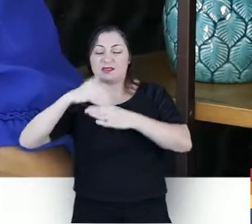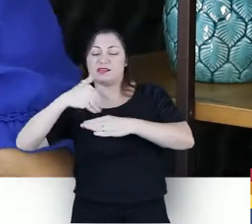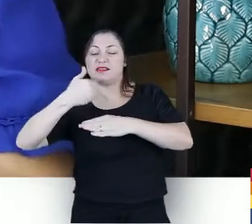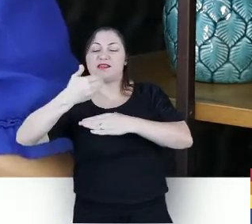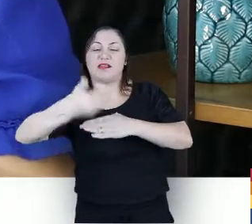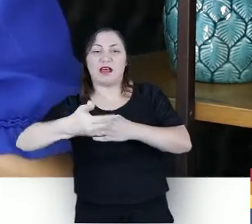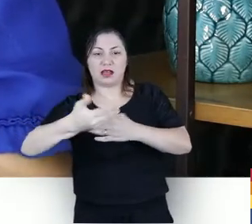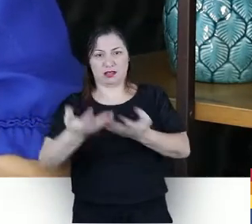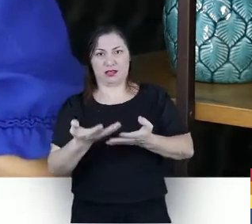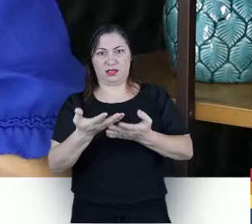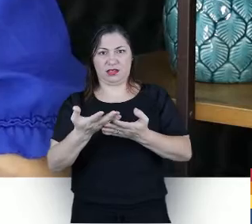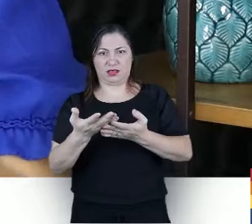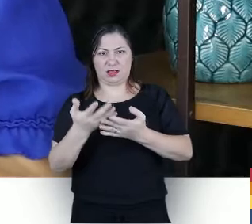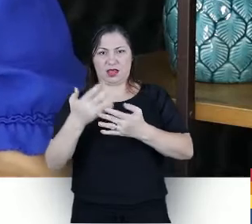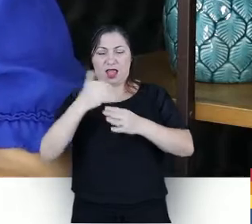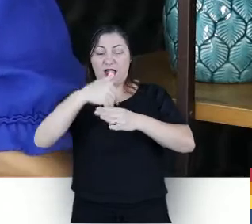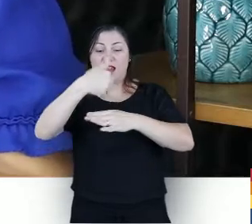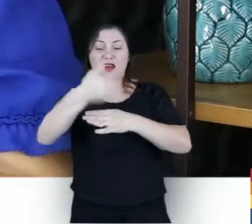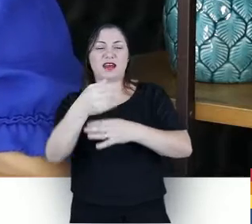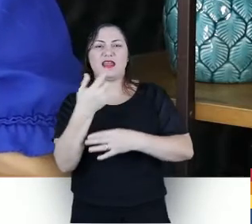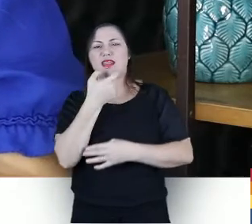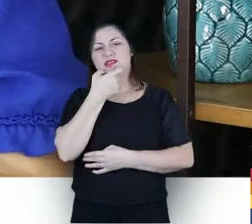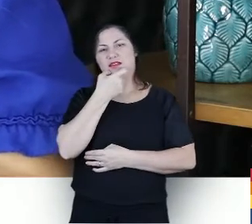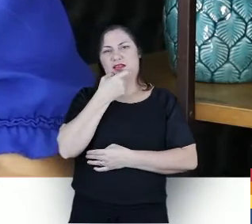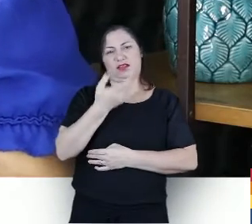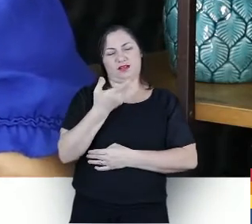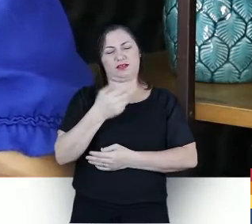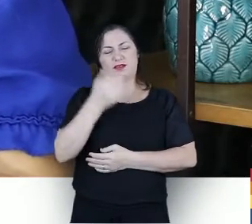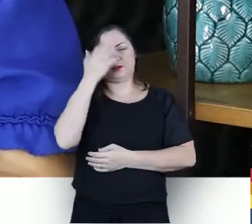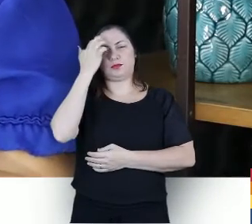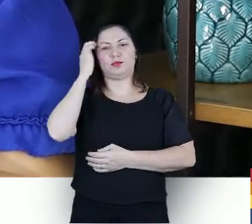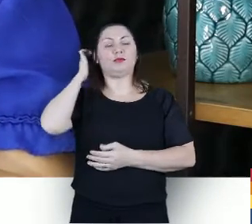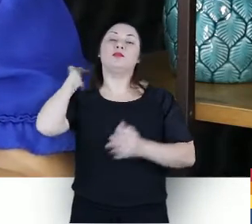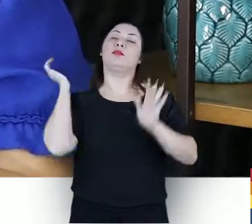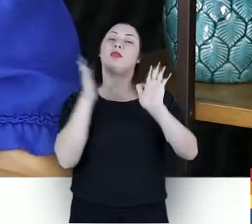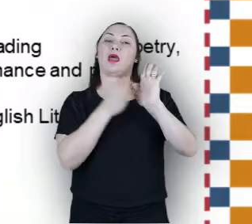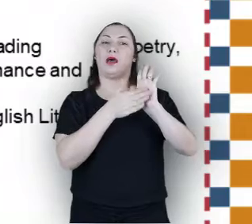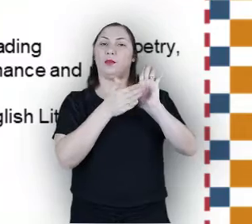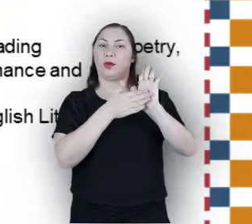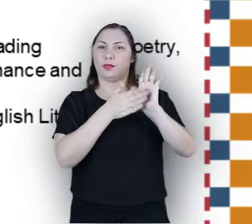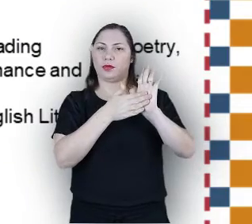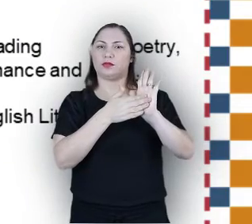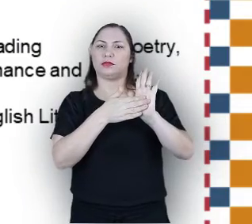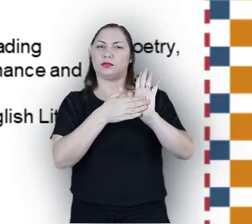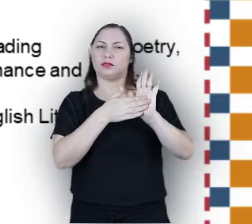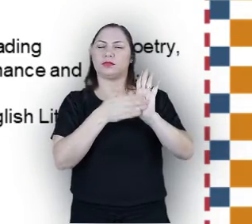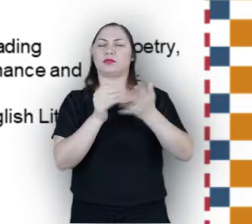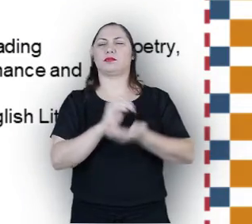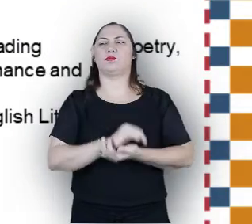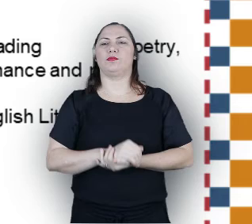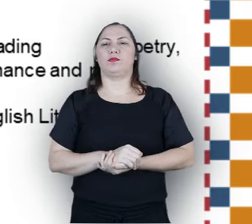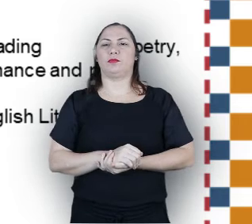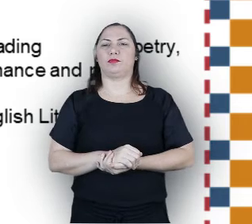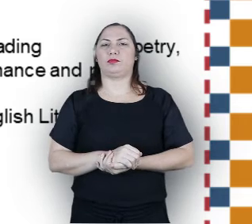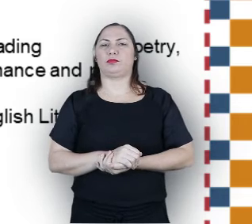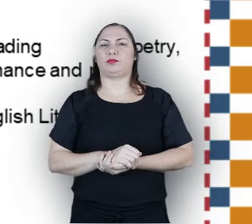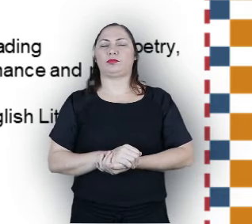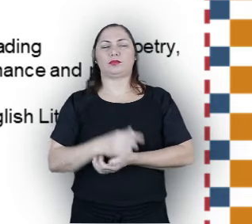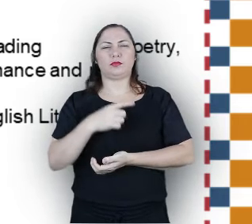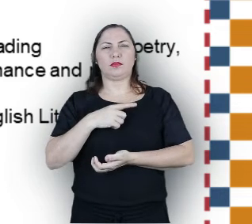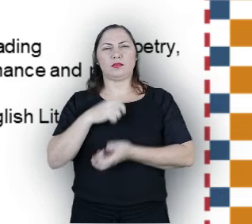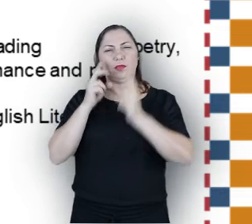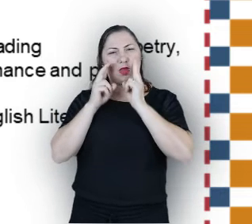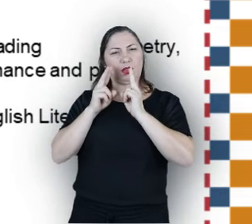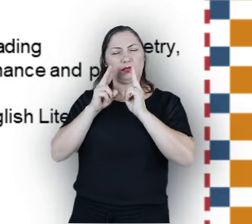olhar interdisciplinar e transdisciplinar. E aí a gente traz, por exemplo, os itinerários formativos.